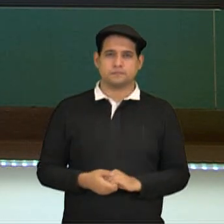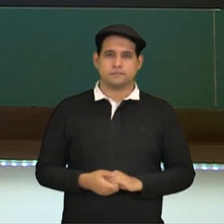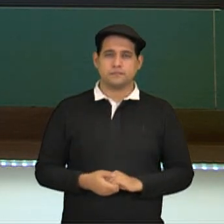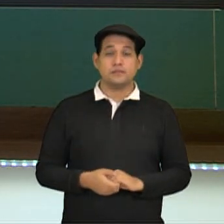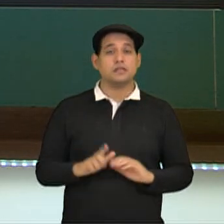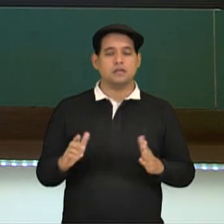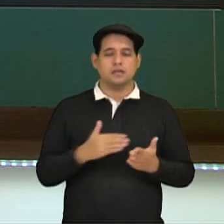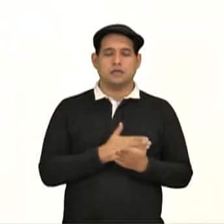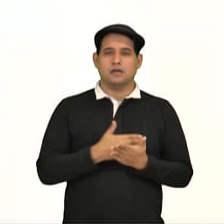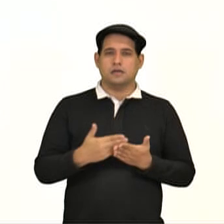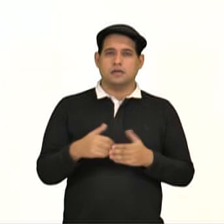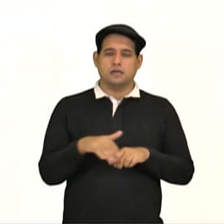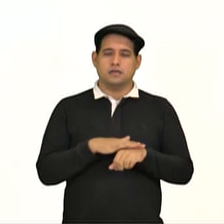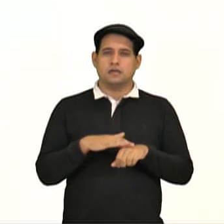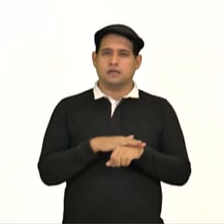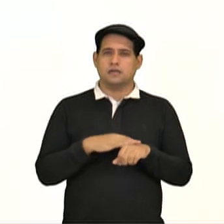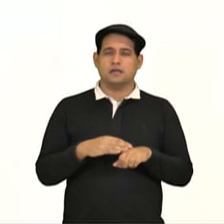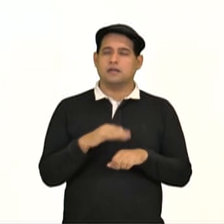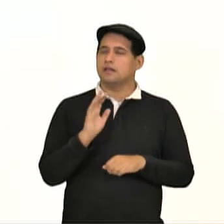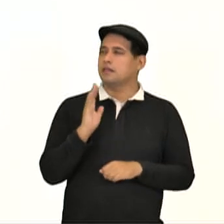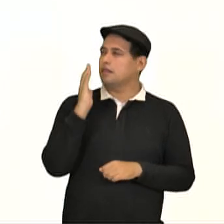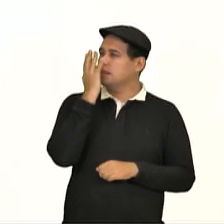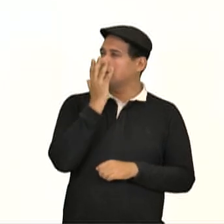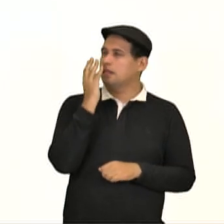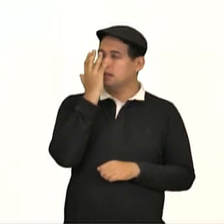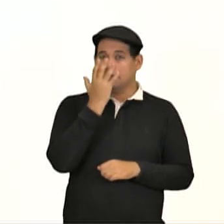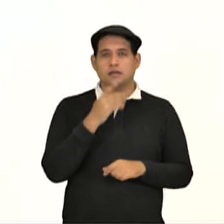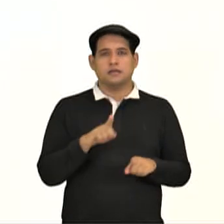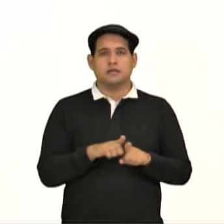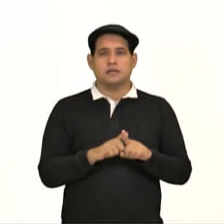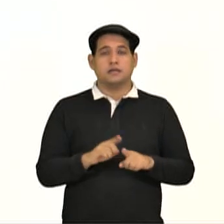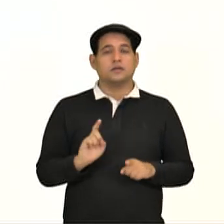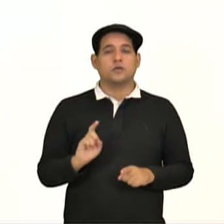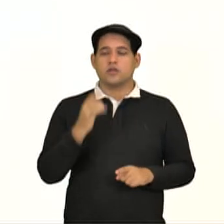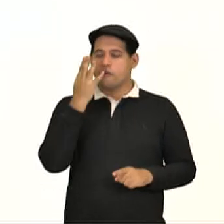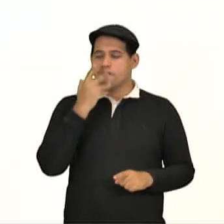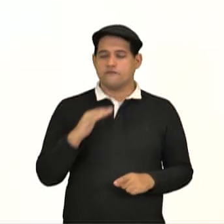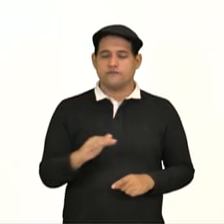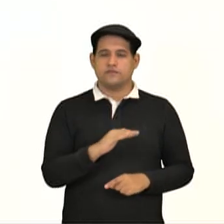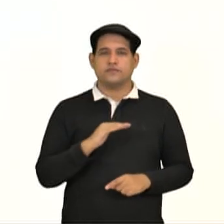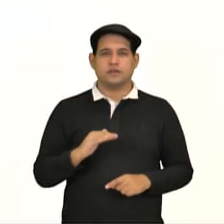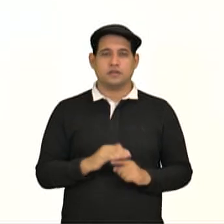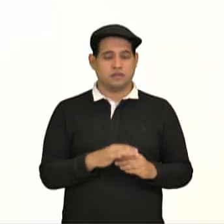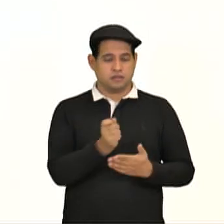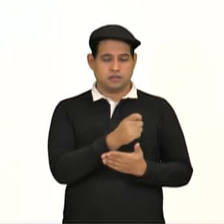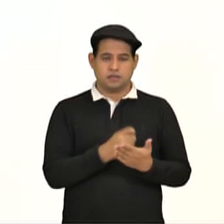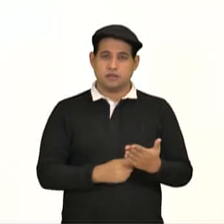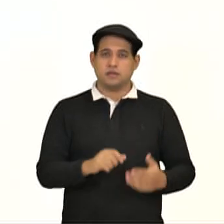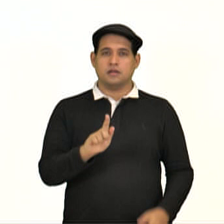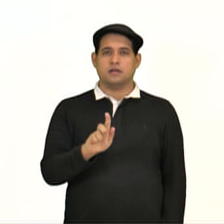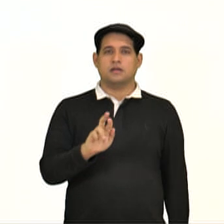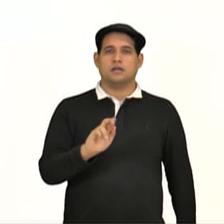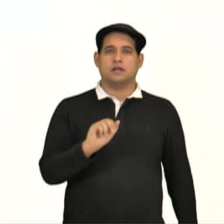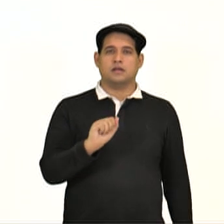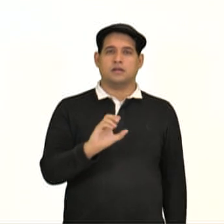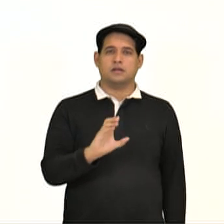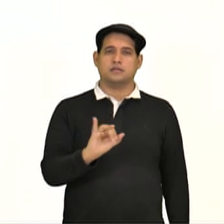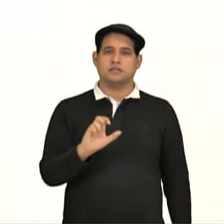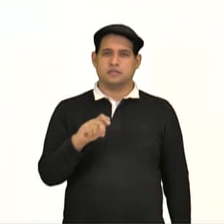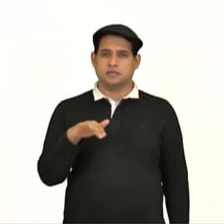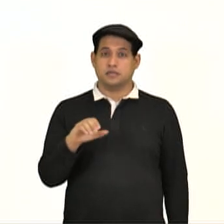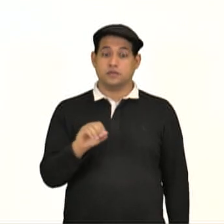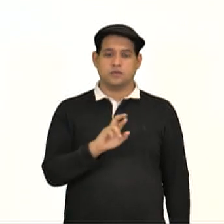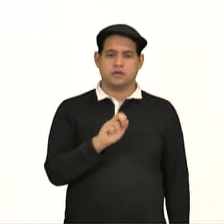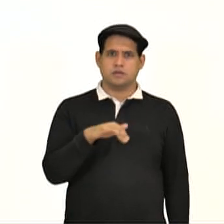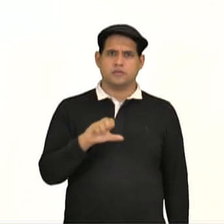para início de conversa, no romance memorialista, né, intitulado Infância, do escritor Graciliano Ramos, isso acontece com